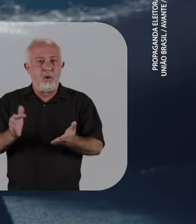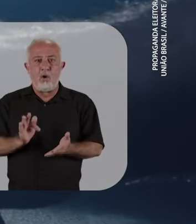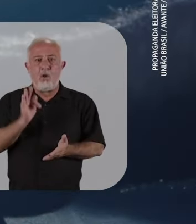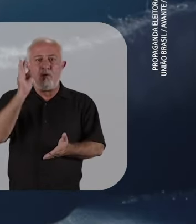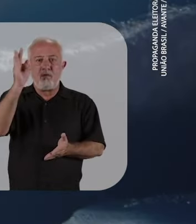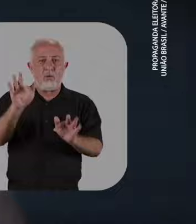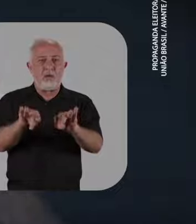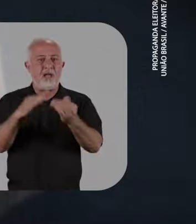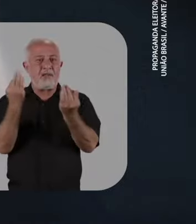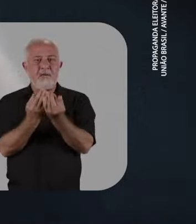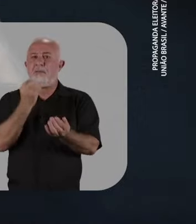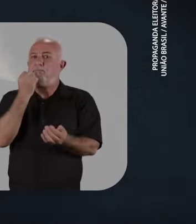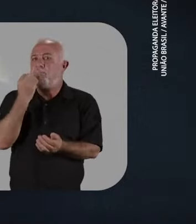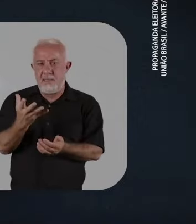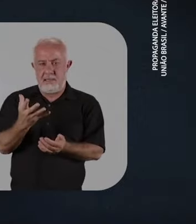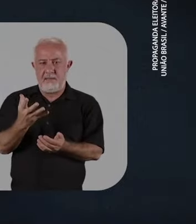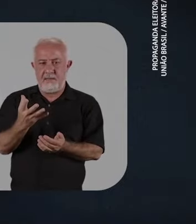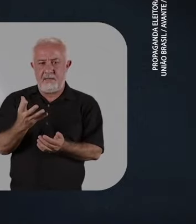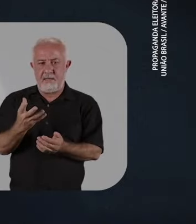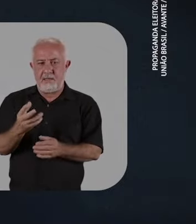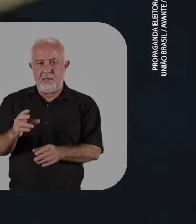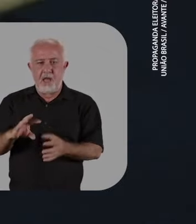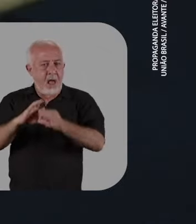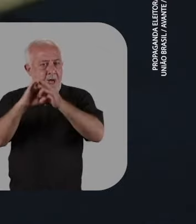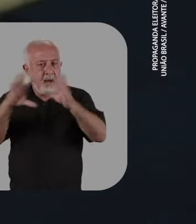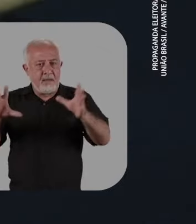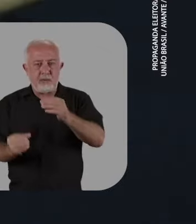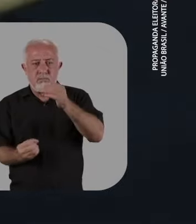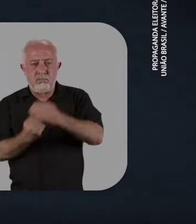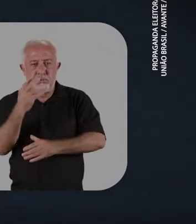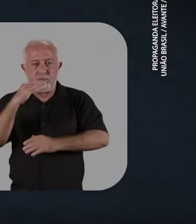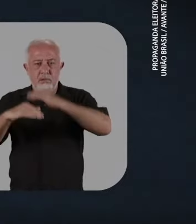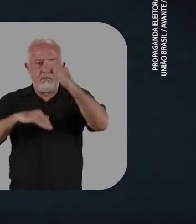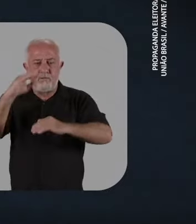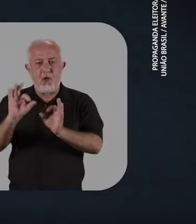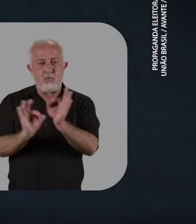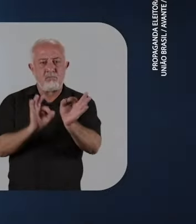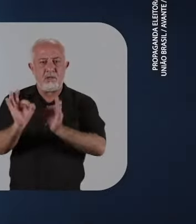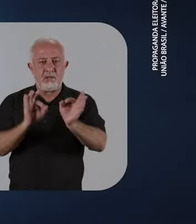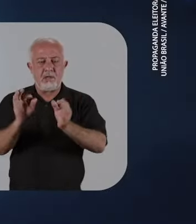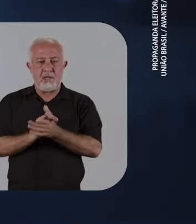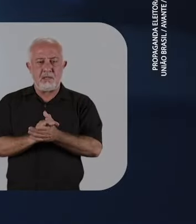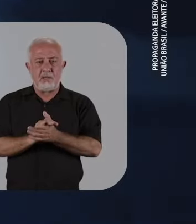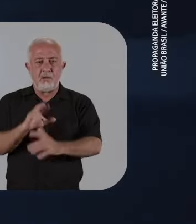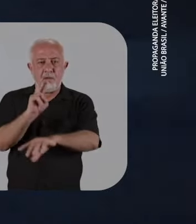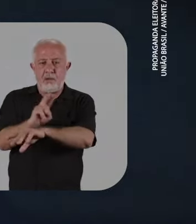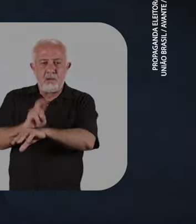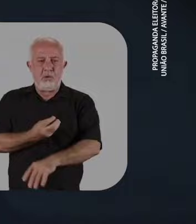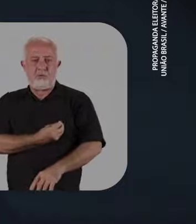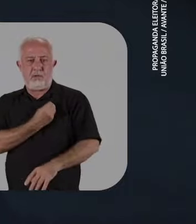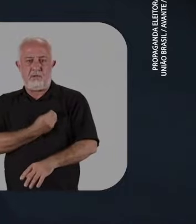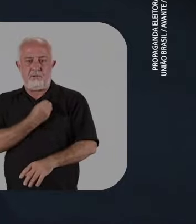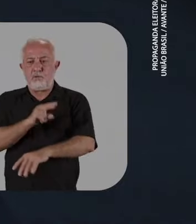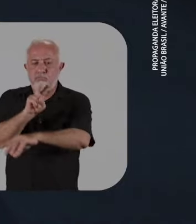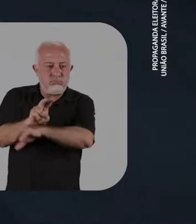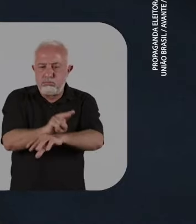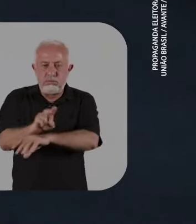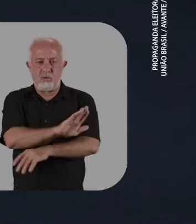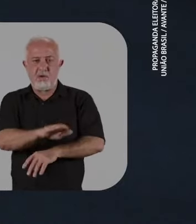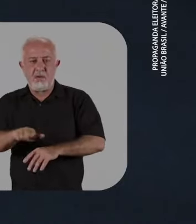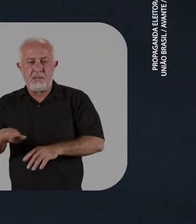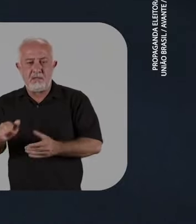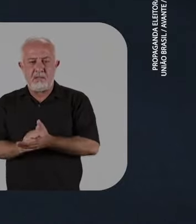o futuro das famílias de bem. A nossa liberdade de produzir e crescer com ordem. A proteção da vida, o